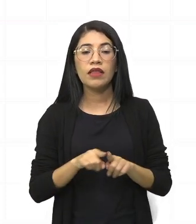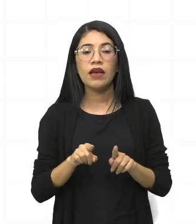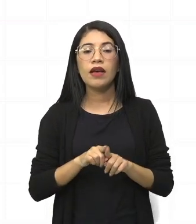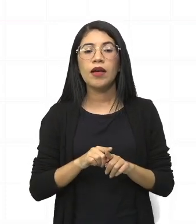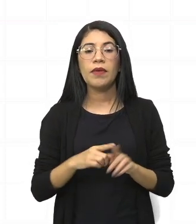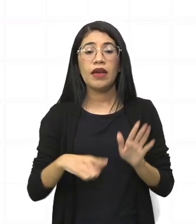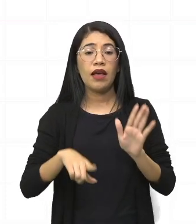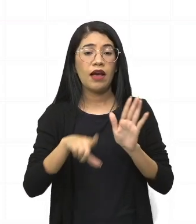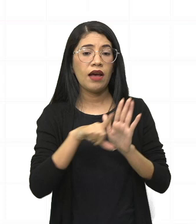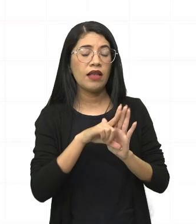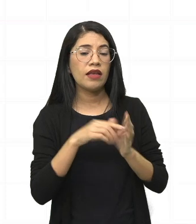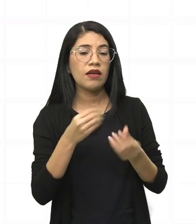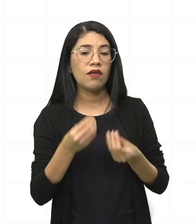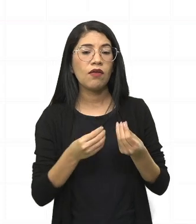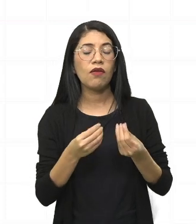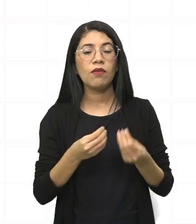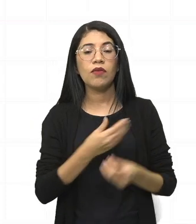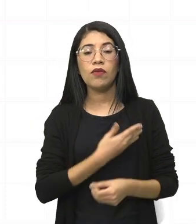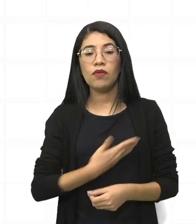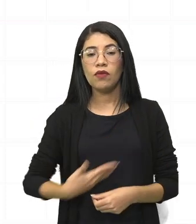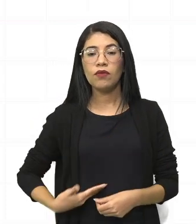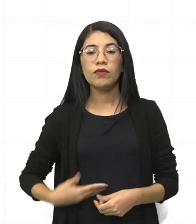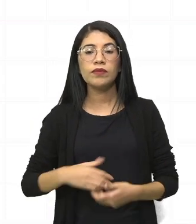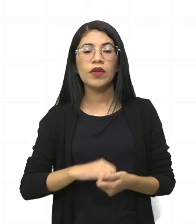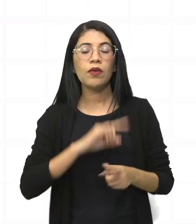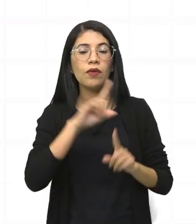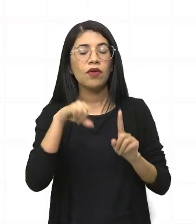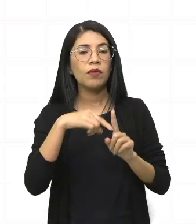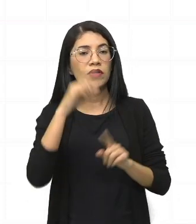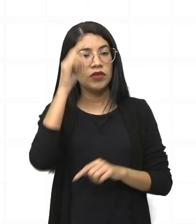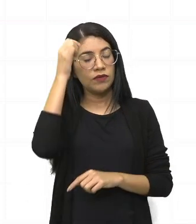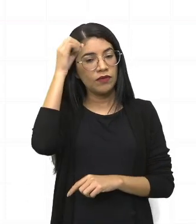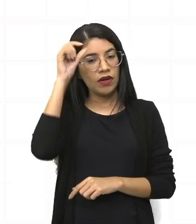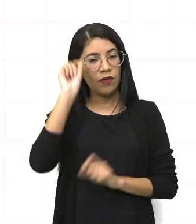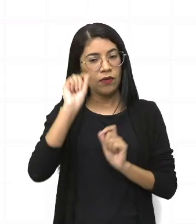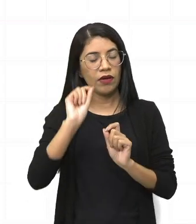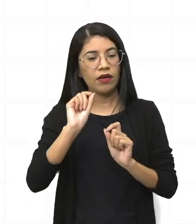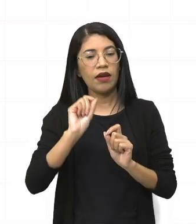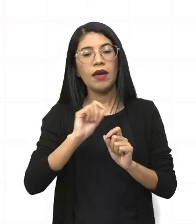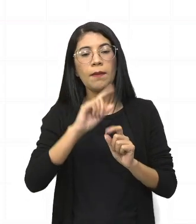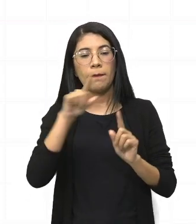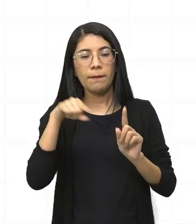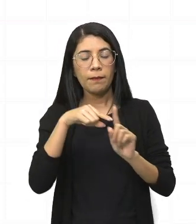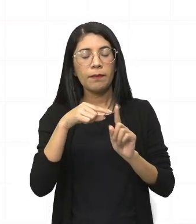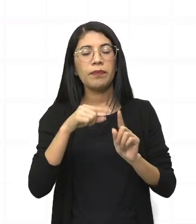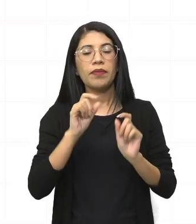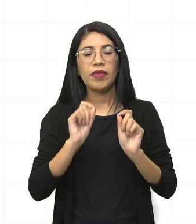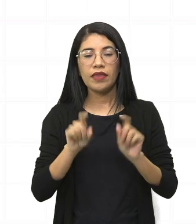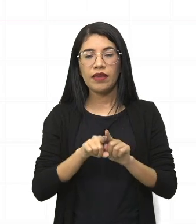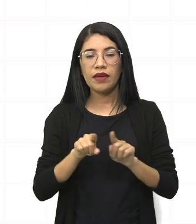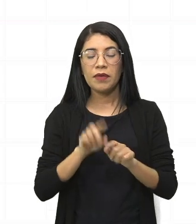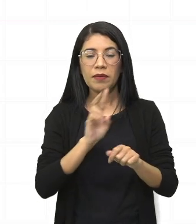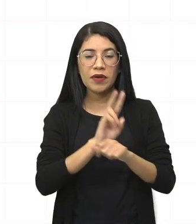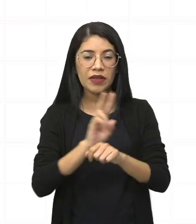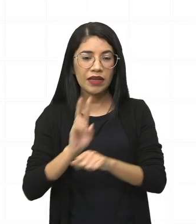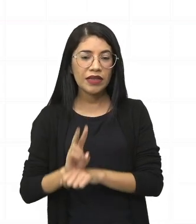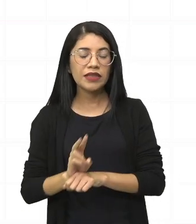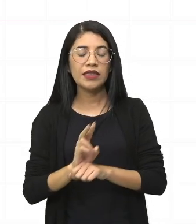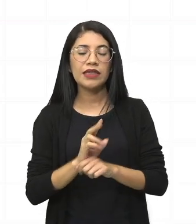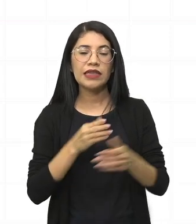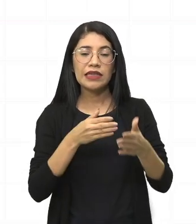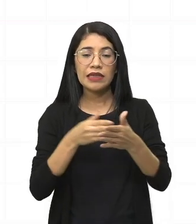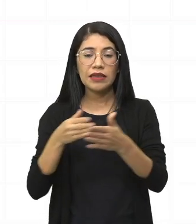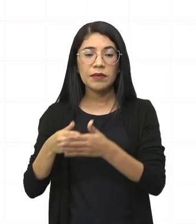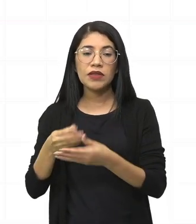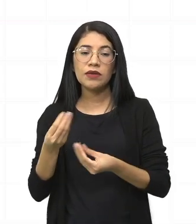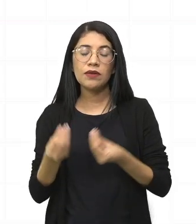legalmente instituído pelo poder público, com objetivos de conservação e limites definidos sob regime especial de administração,